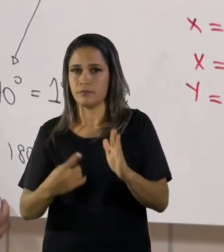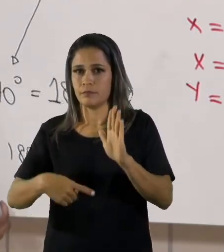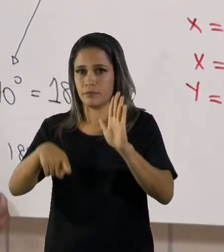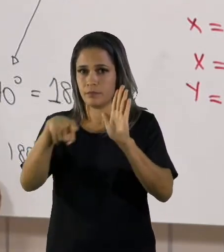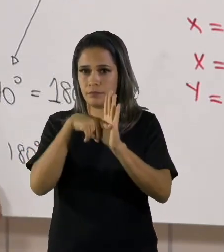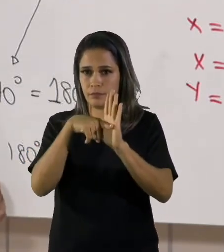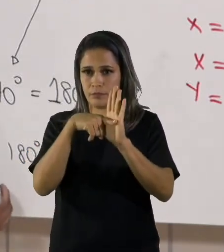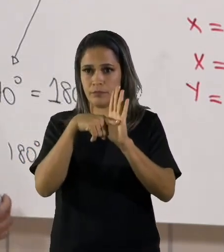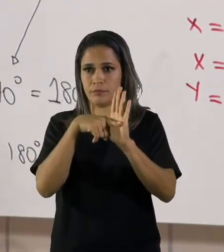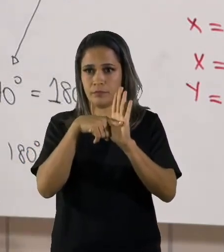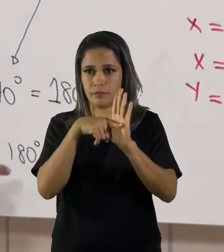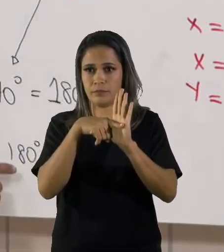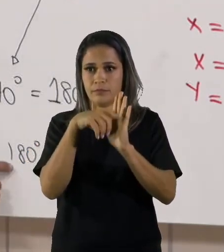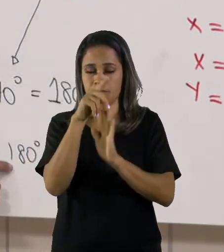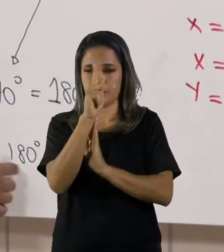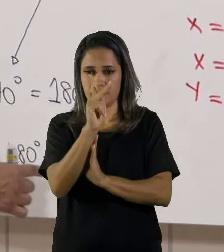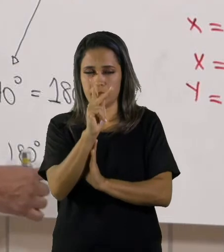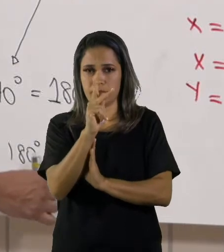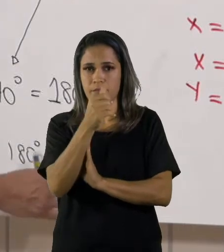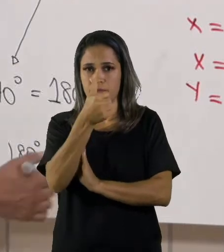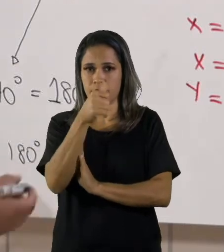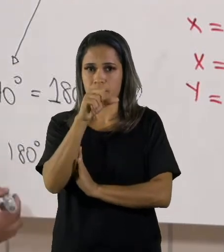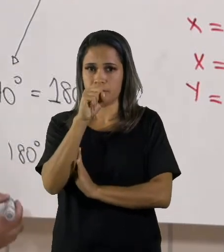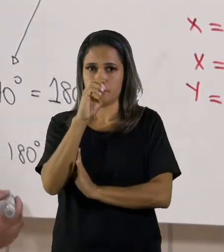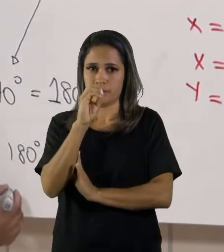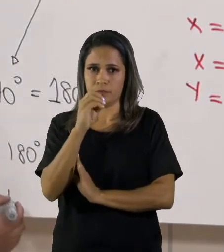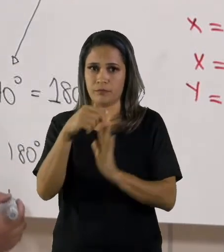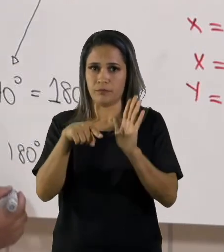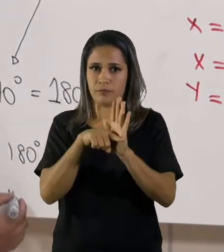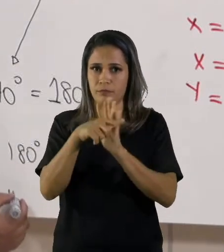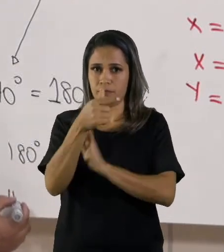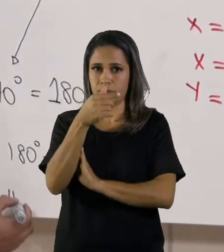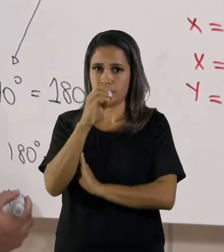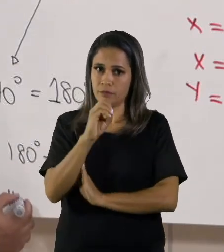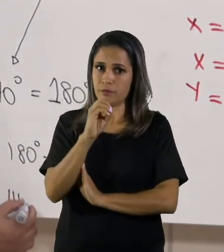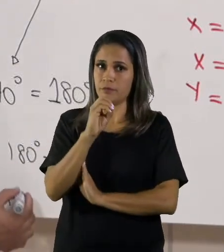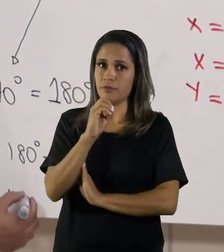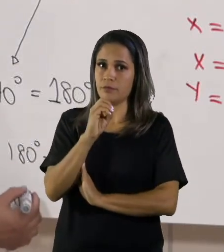subtração, ok? 180 menos 70,